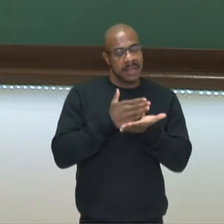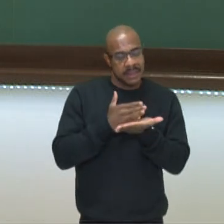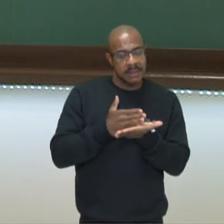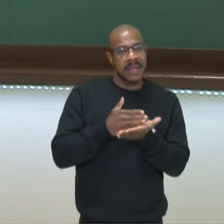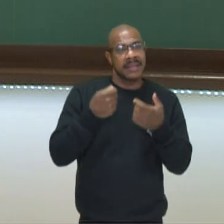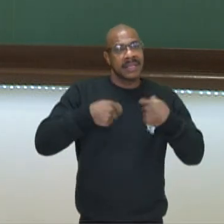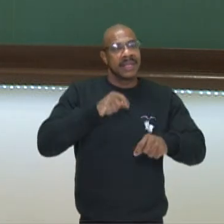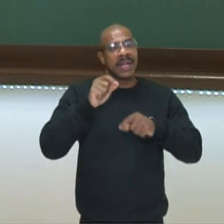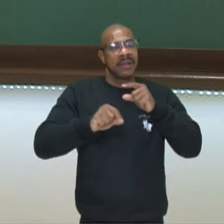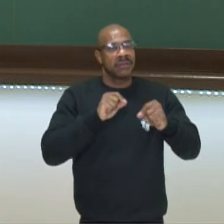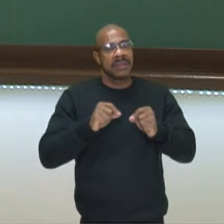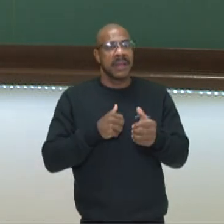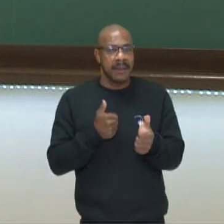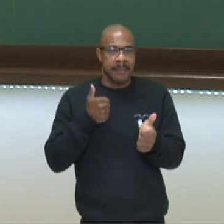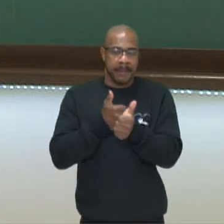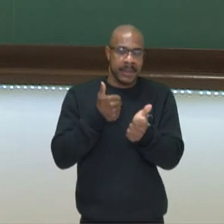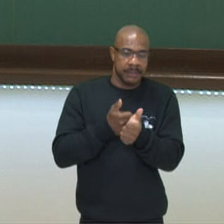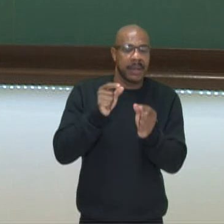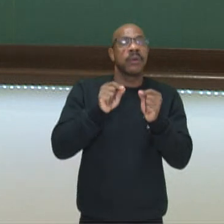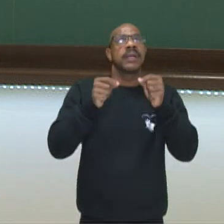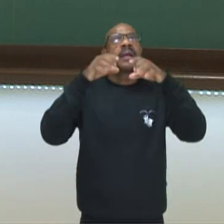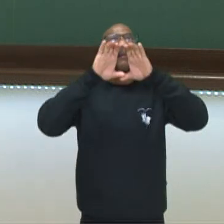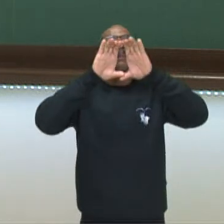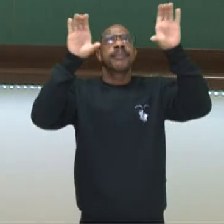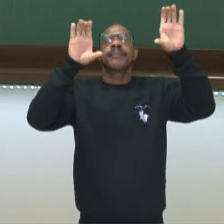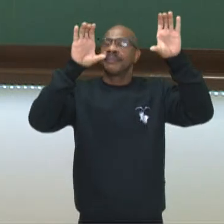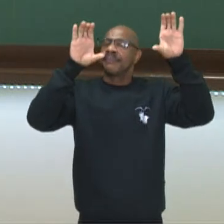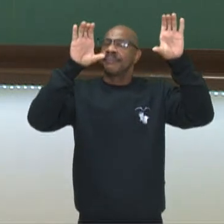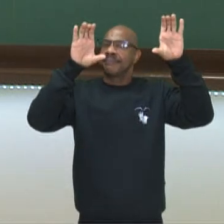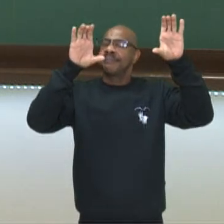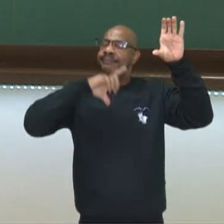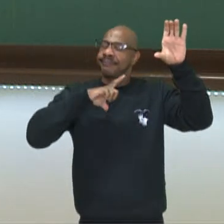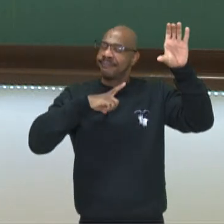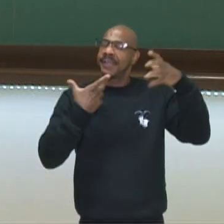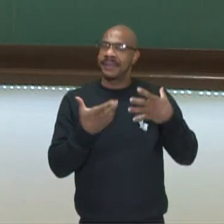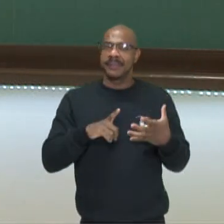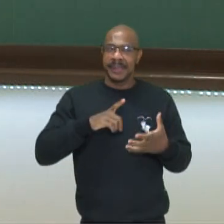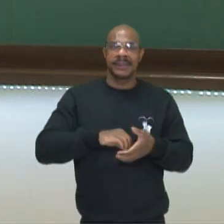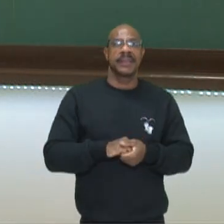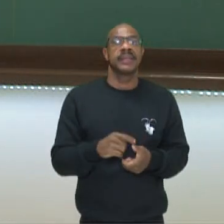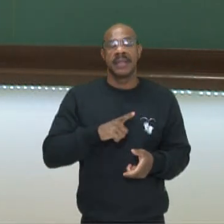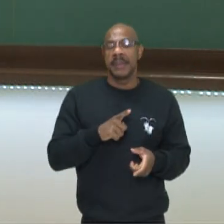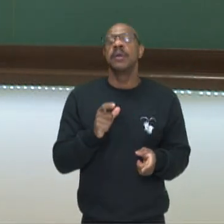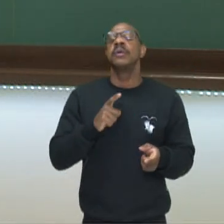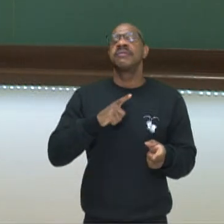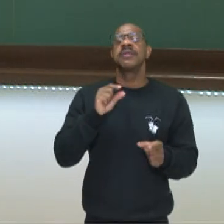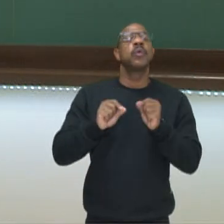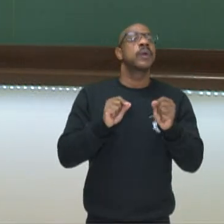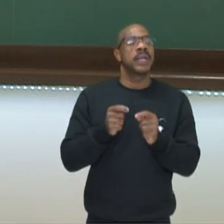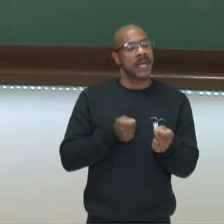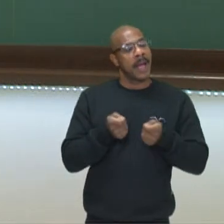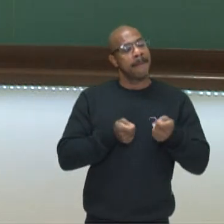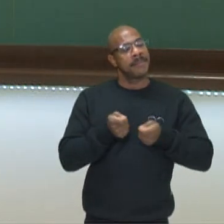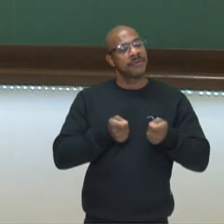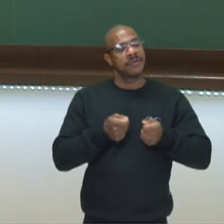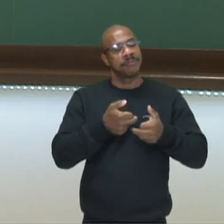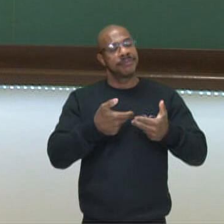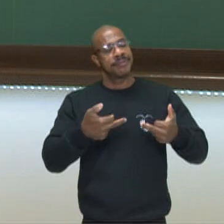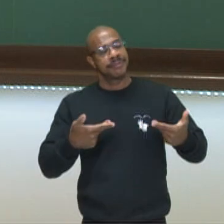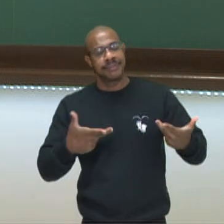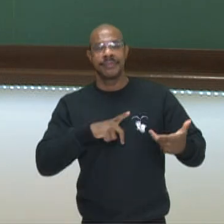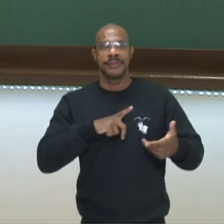enriquecimento para se alcançar o reino dos céus e também tinham essa autonomia administrativa, né, na região em que eles